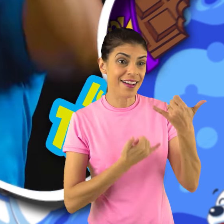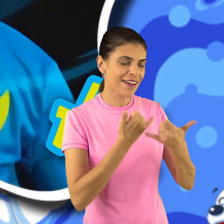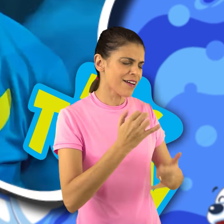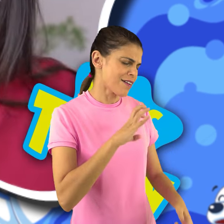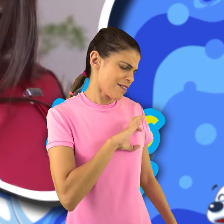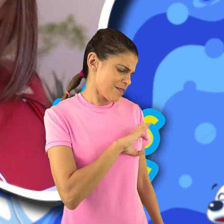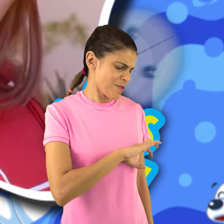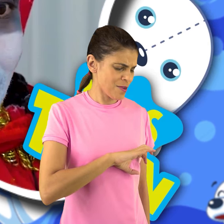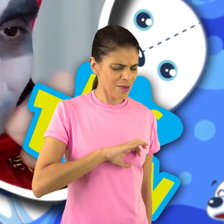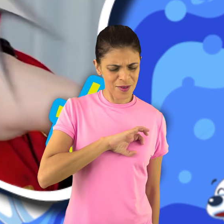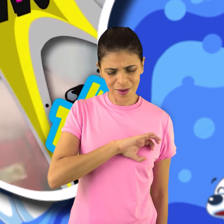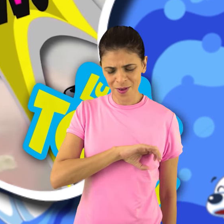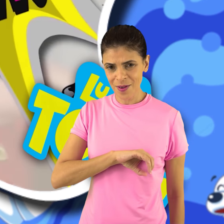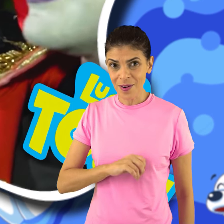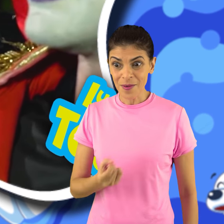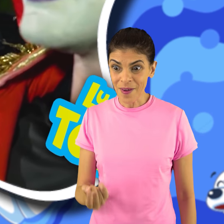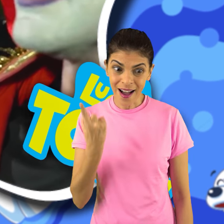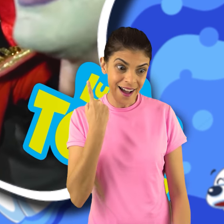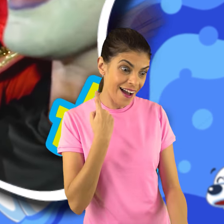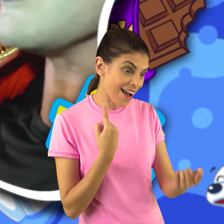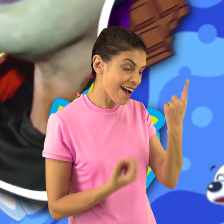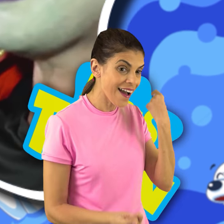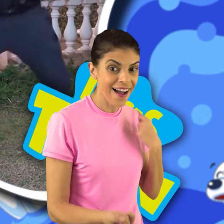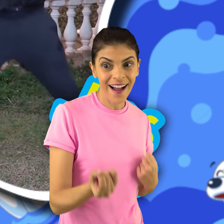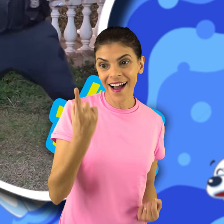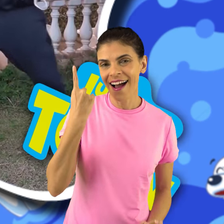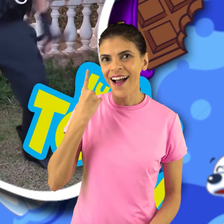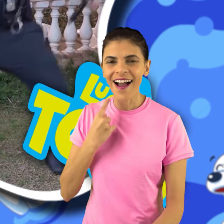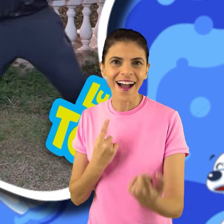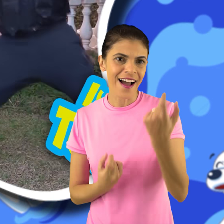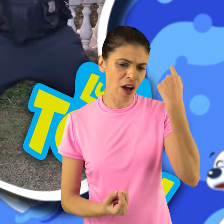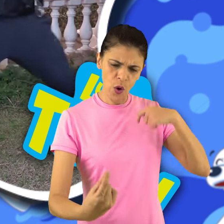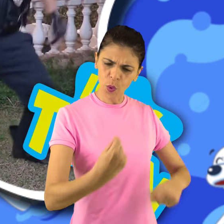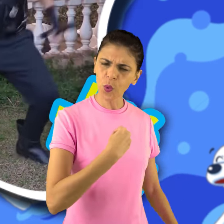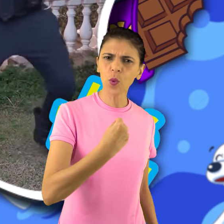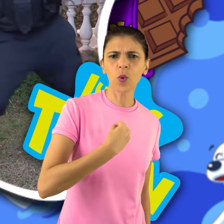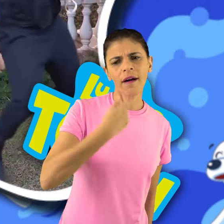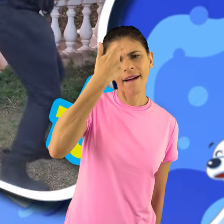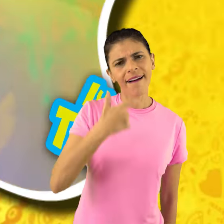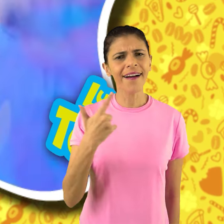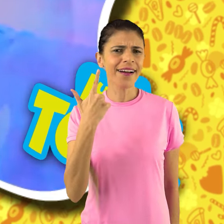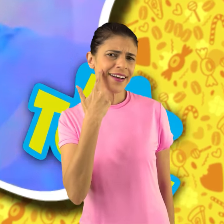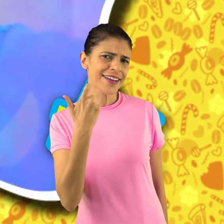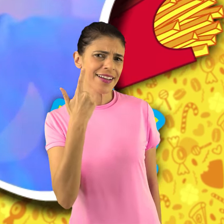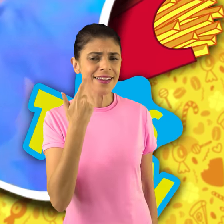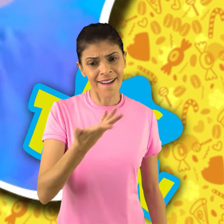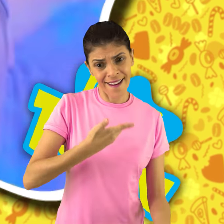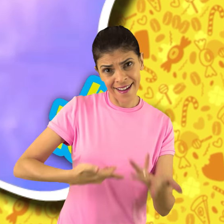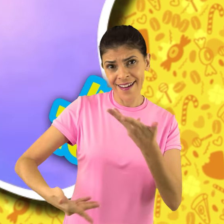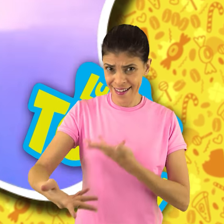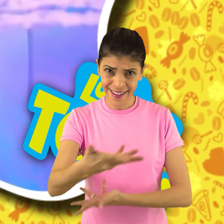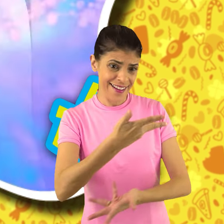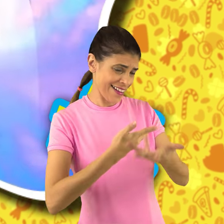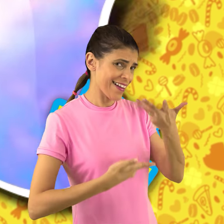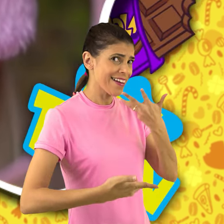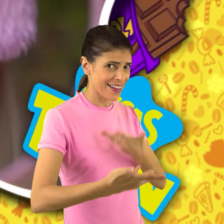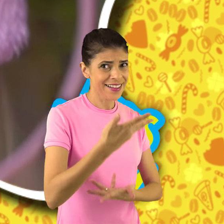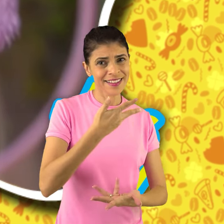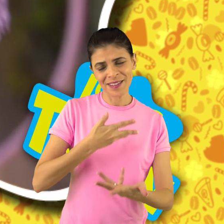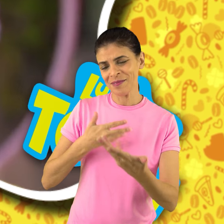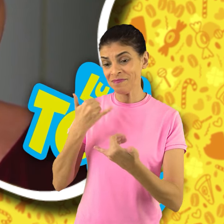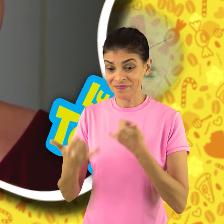muito amor. Muito bem, eu sou o Lucas, quero dividir com você